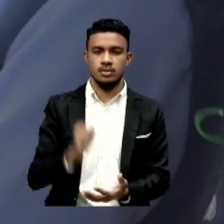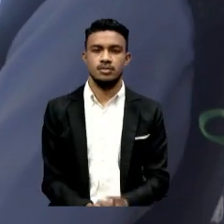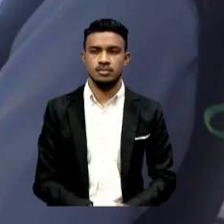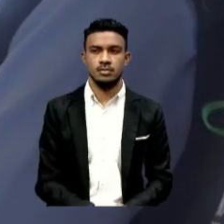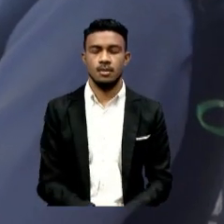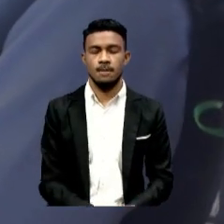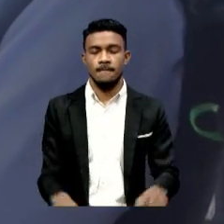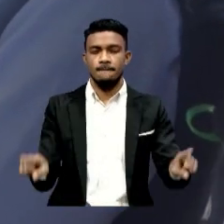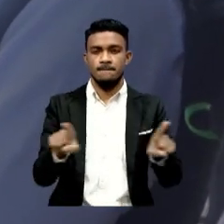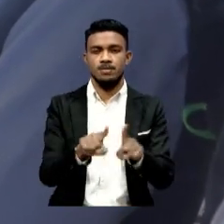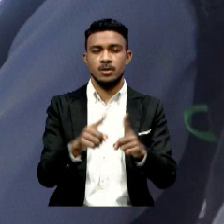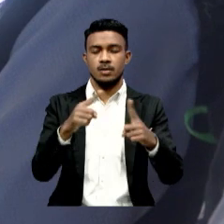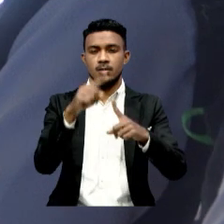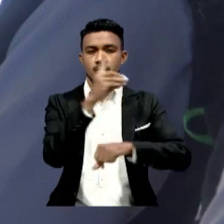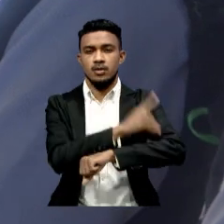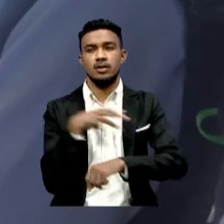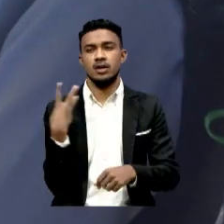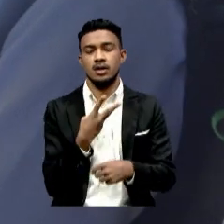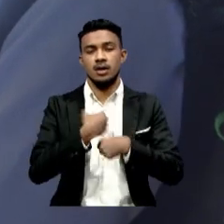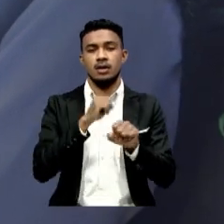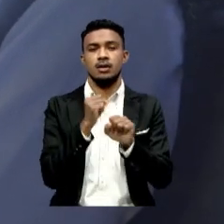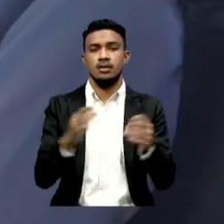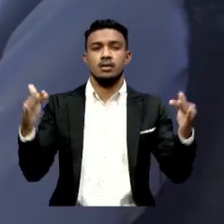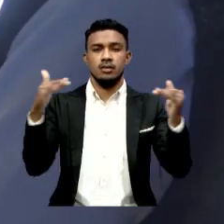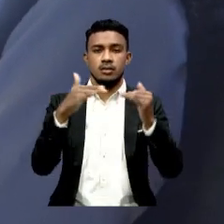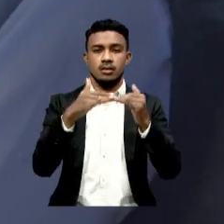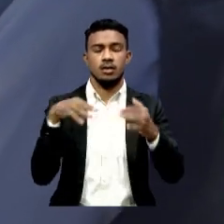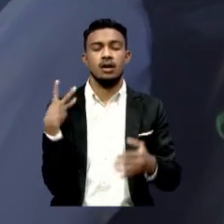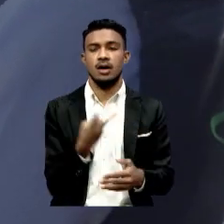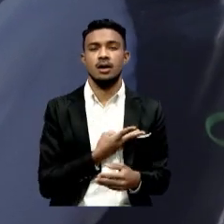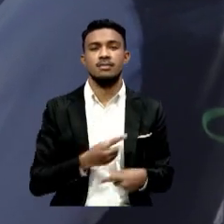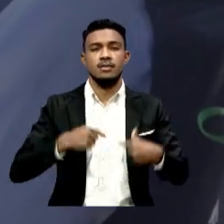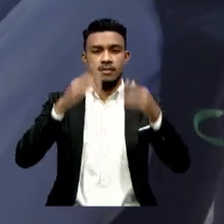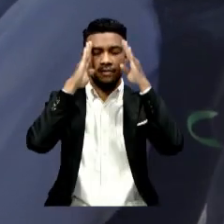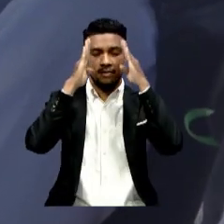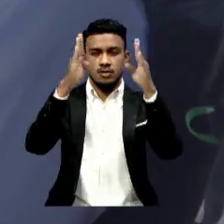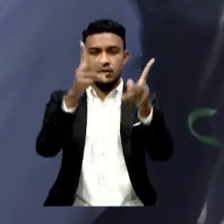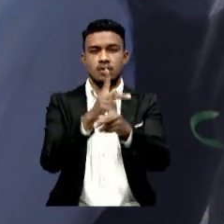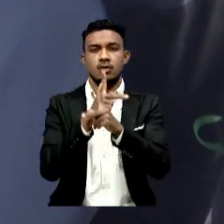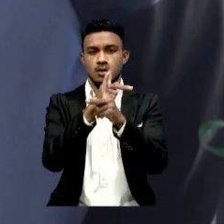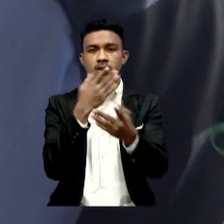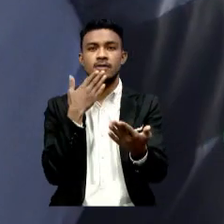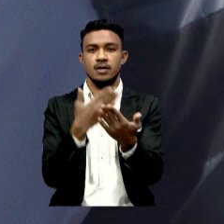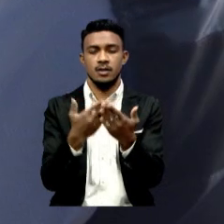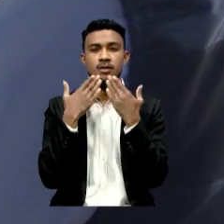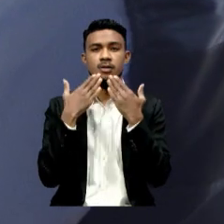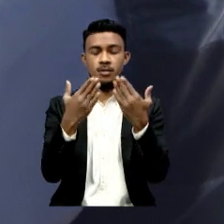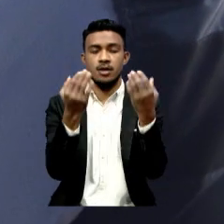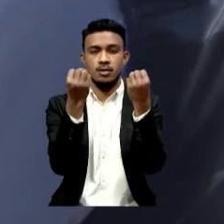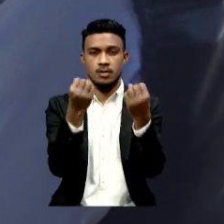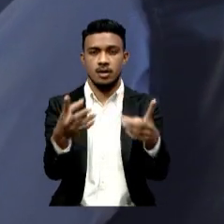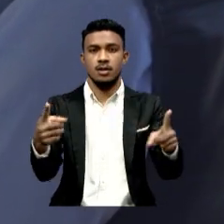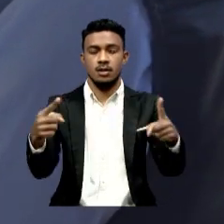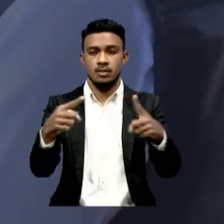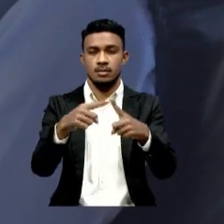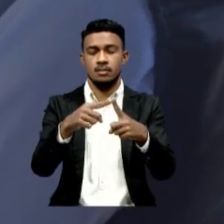facilitando o meu hoje e está ao lançamento, né? A mi città o manta a tua re di dia purialu para a su